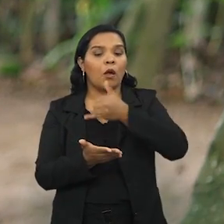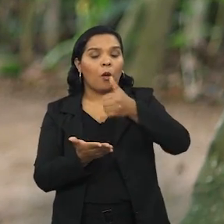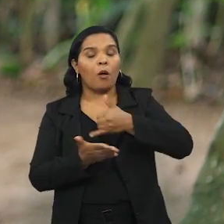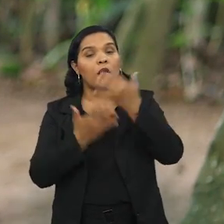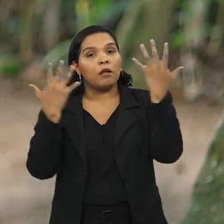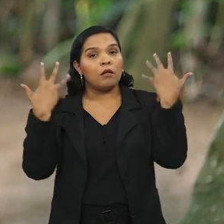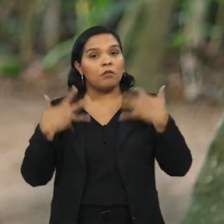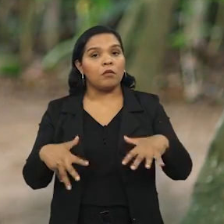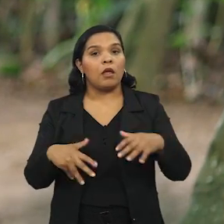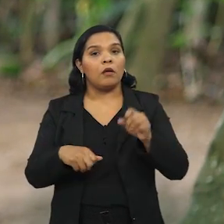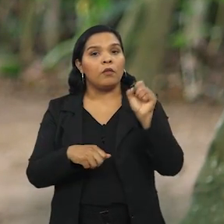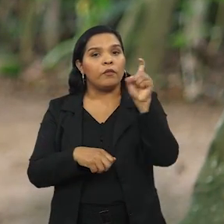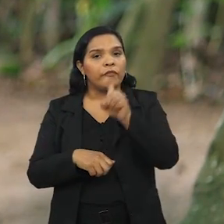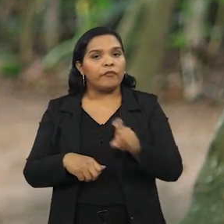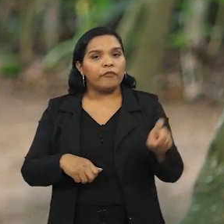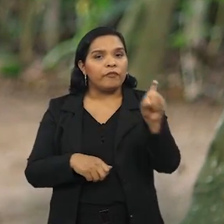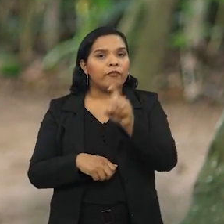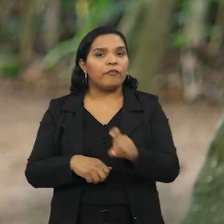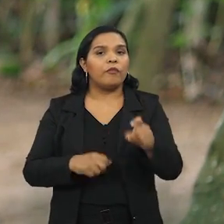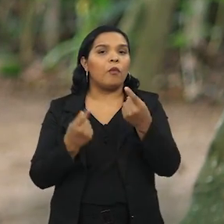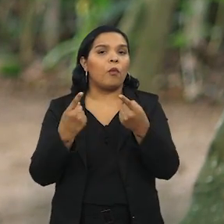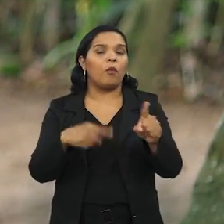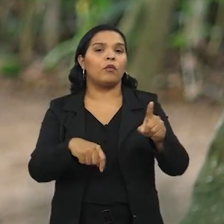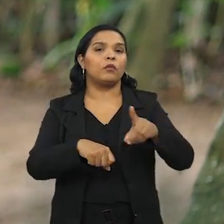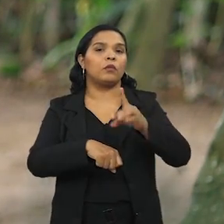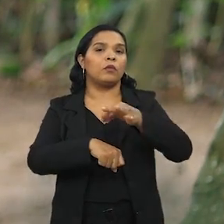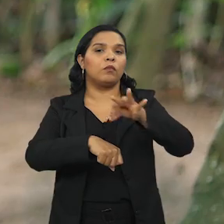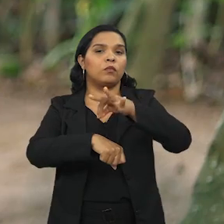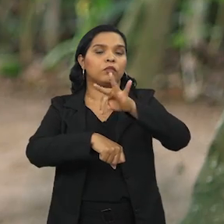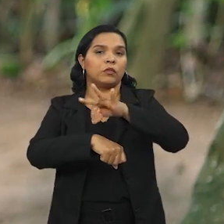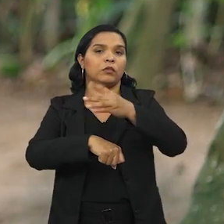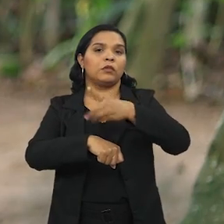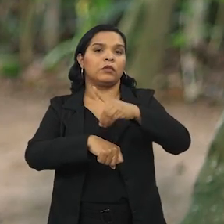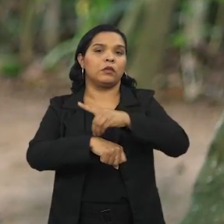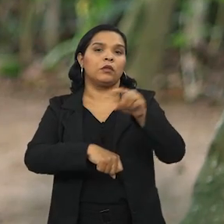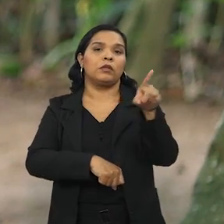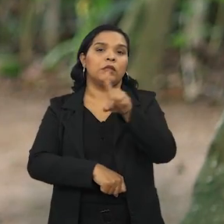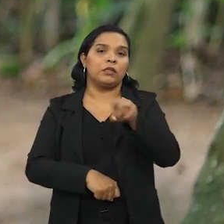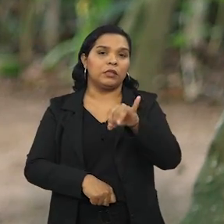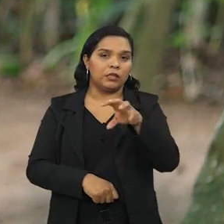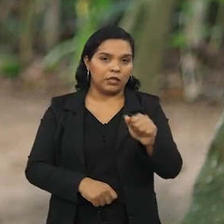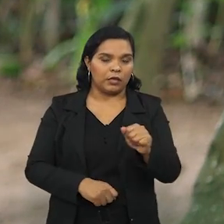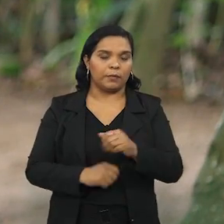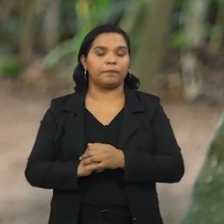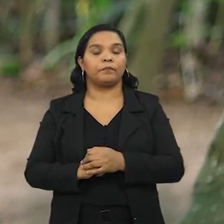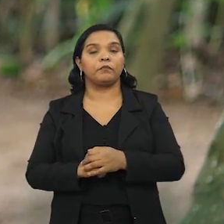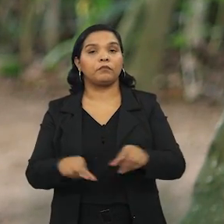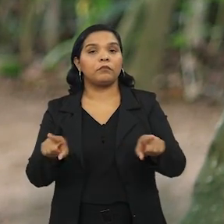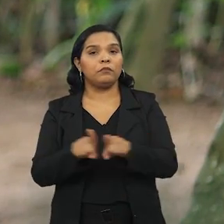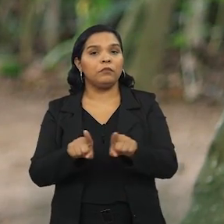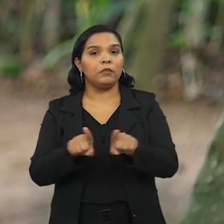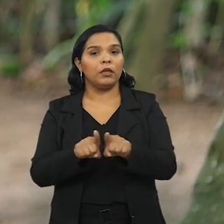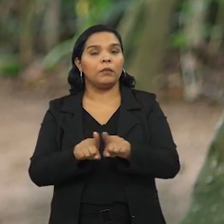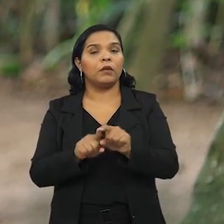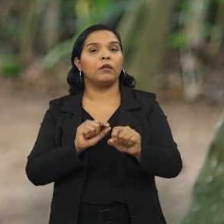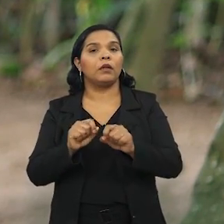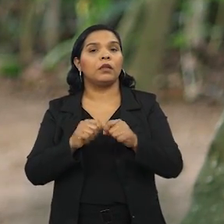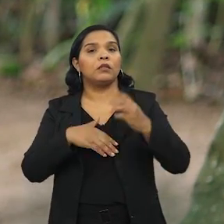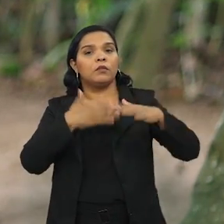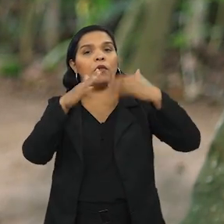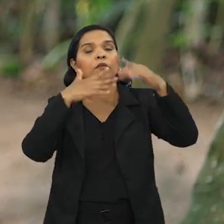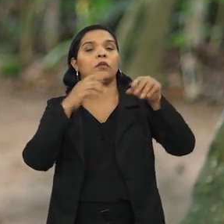estudam a utilização de óleos naturais como inseticidas no combate ao mosquito transmissor da dengue, zika e chikungunya.